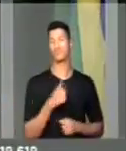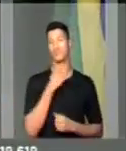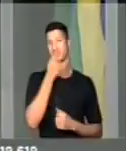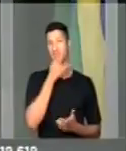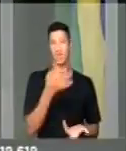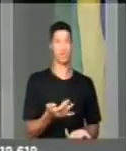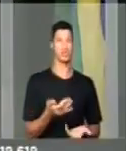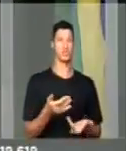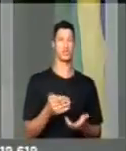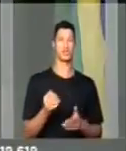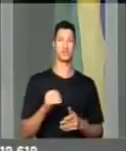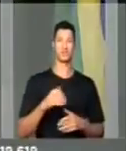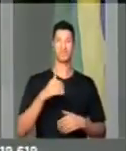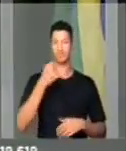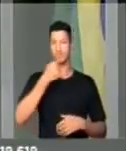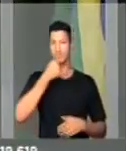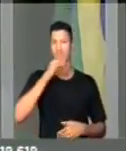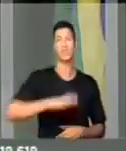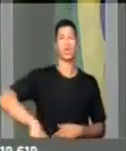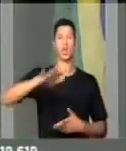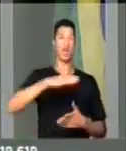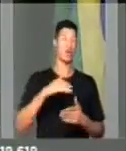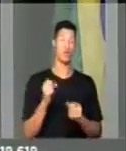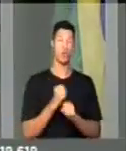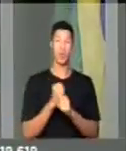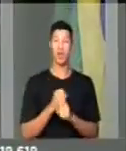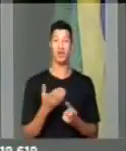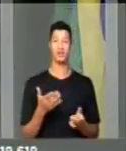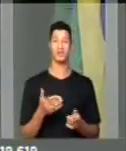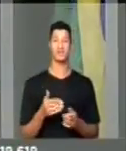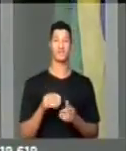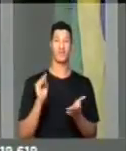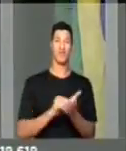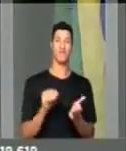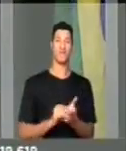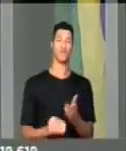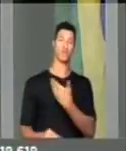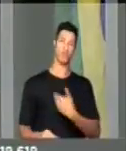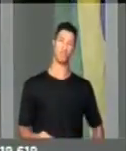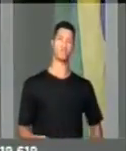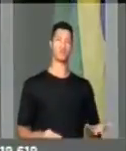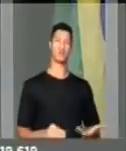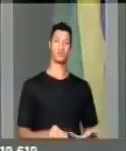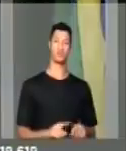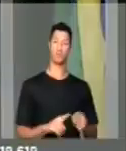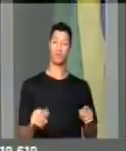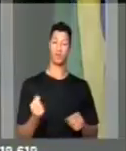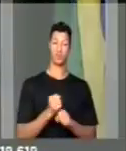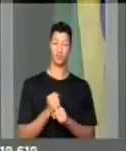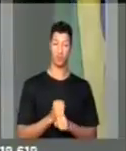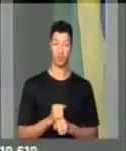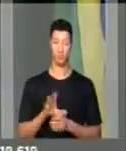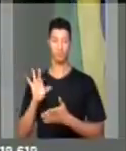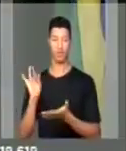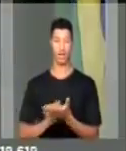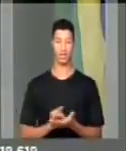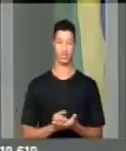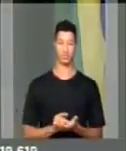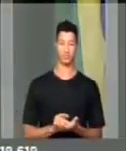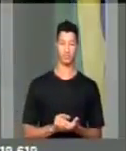o ano da tristeza, foi o ano do desgoverno, mas foi o ano da